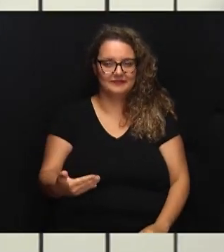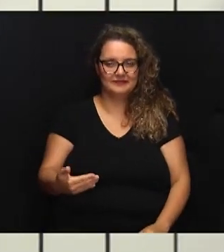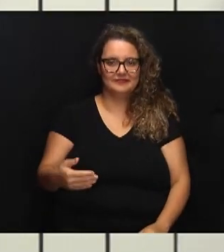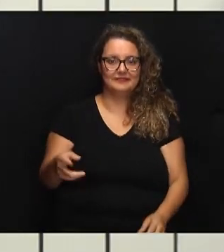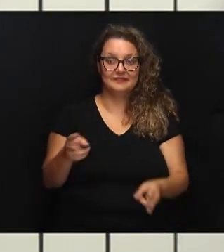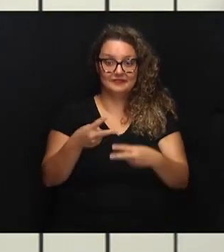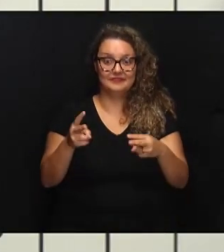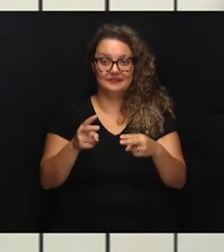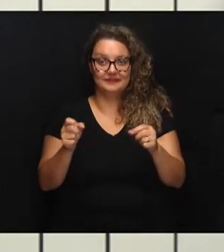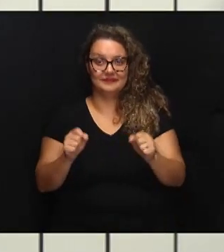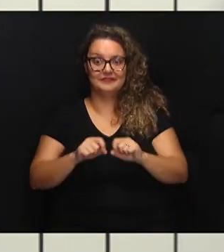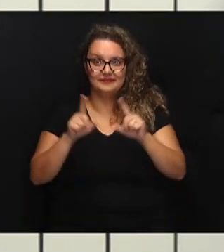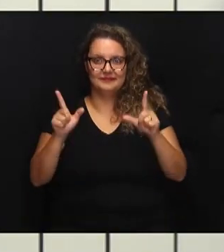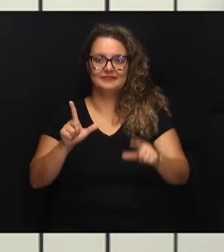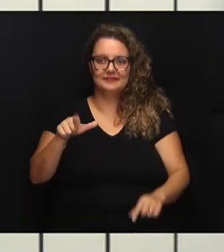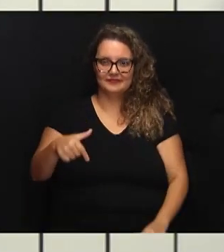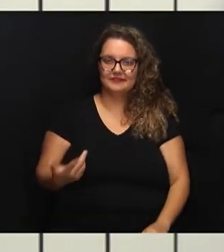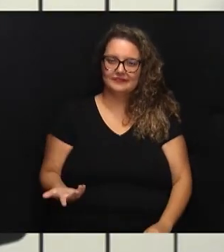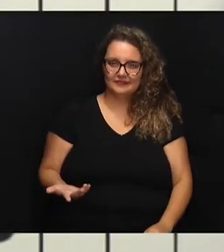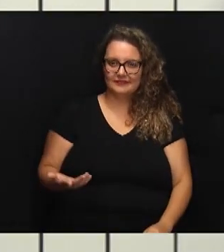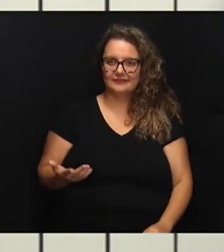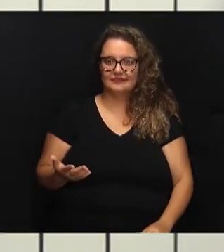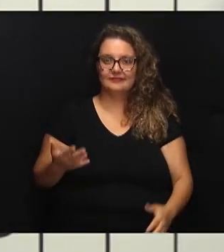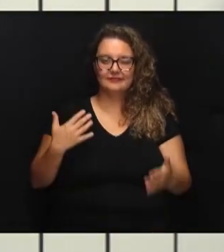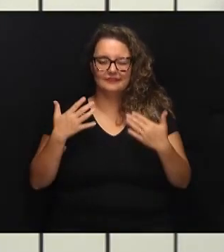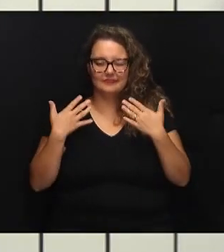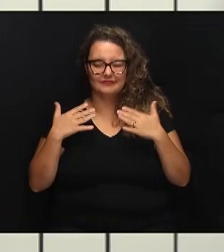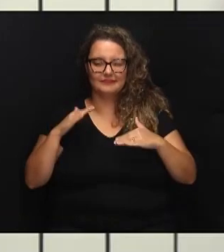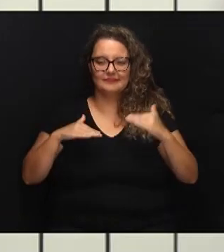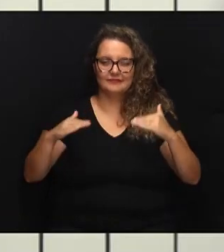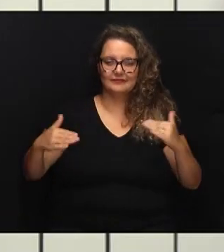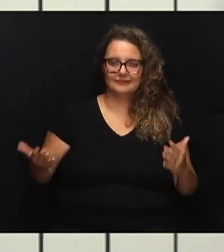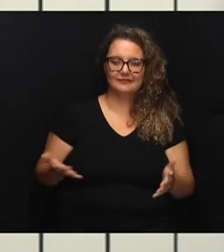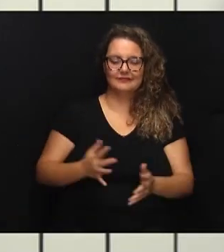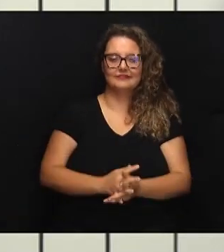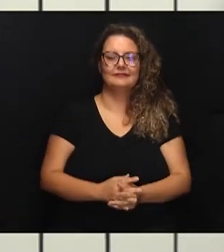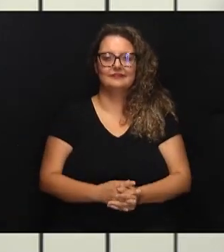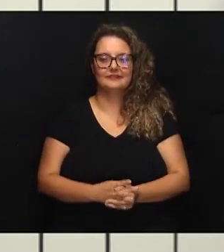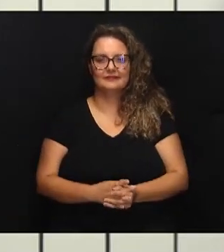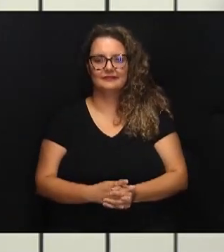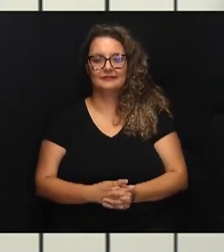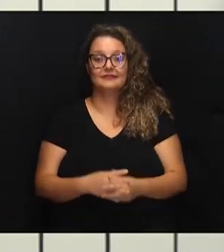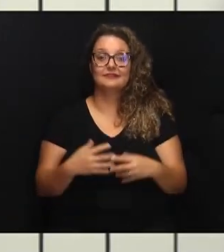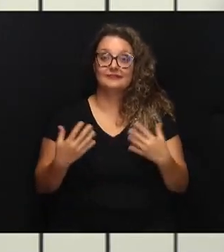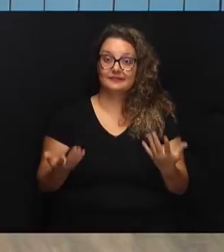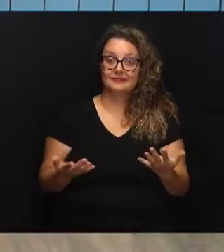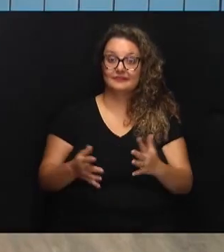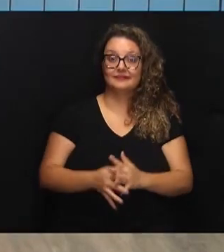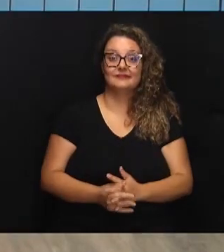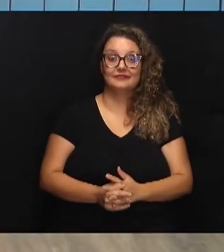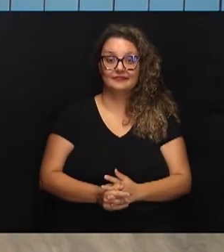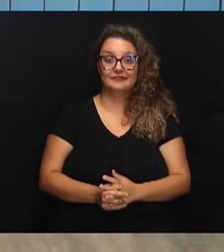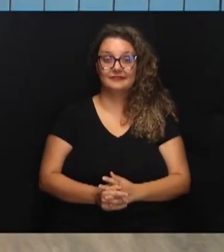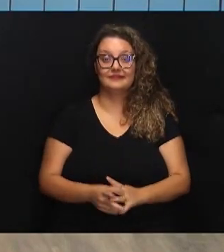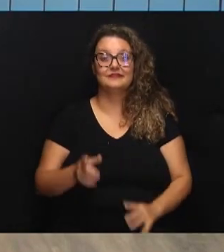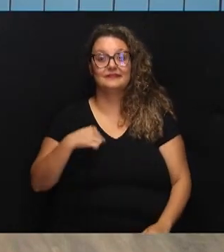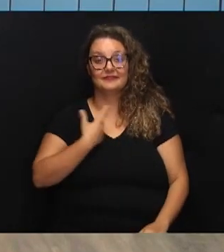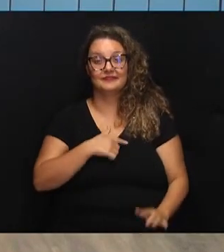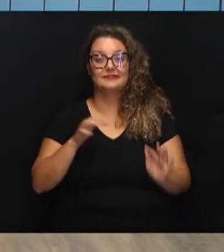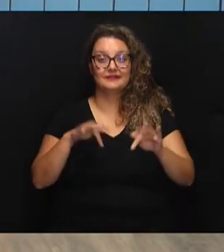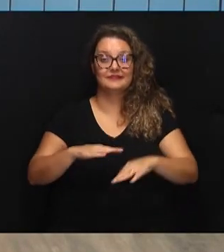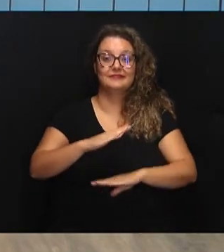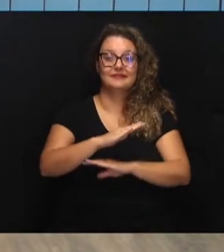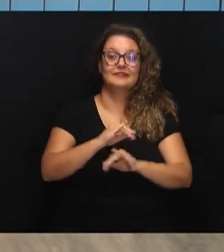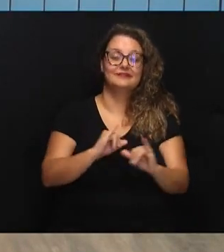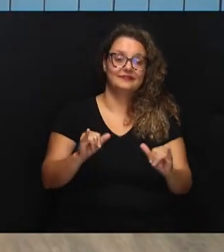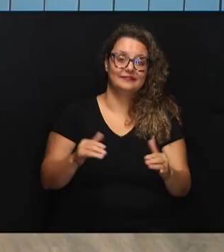ventinho da manhã, e depois a gente sempre tem aquela data que esquenta um pouquinho durante o dia. Bom, e assim a gente encerra o Câmara Notícia